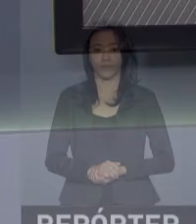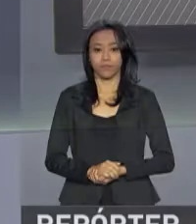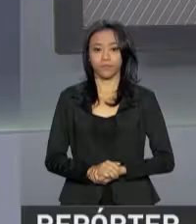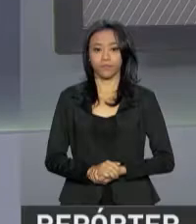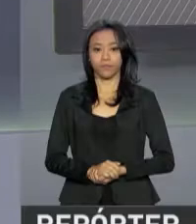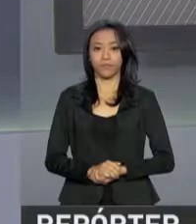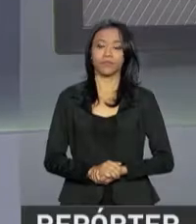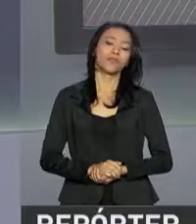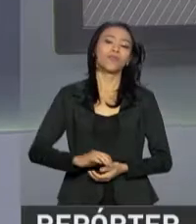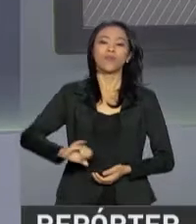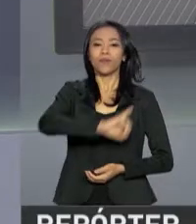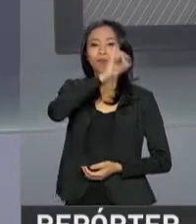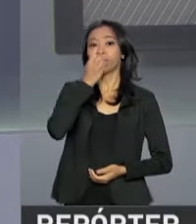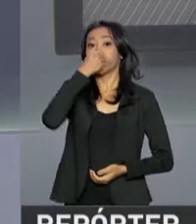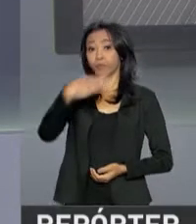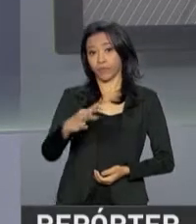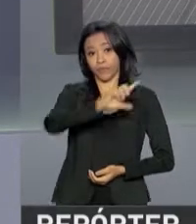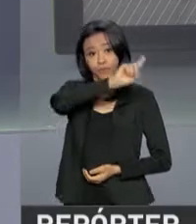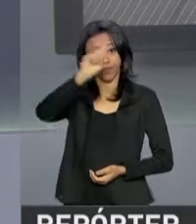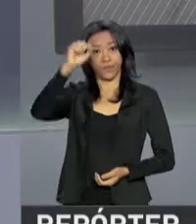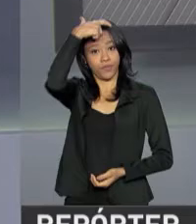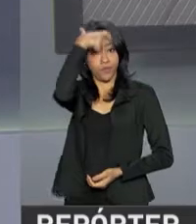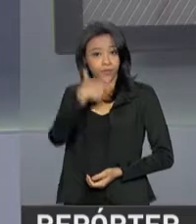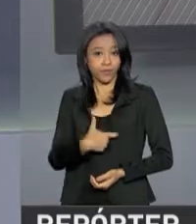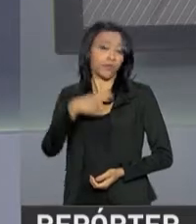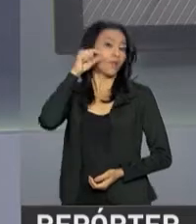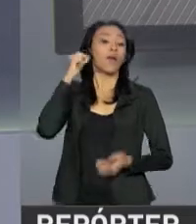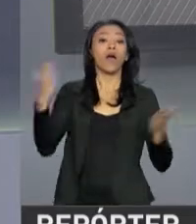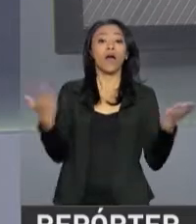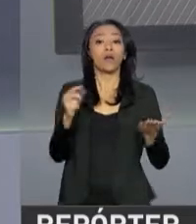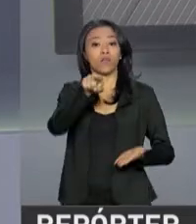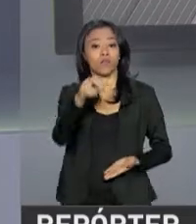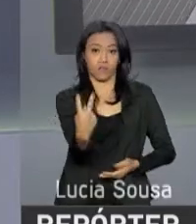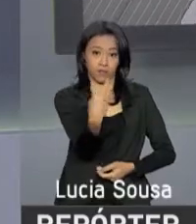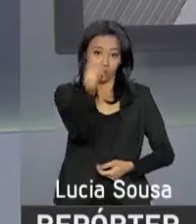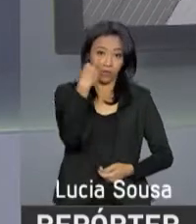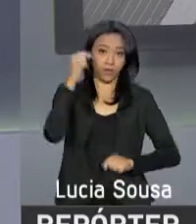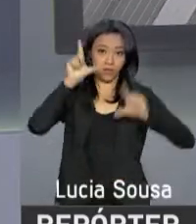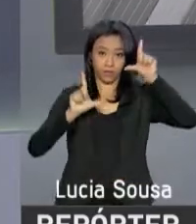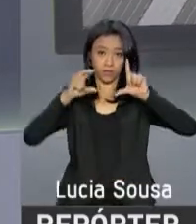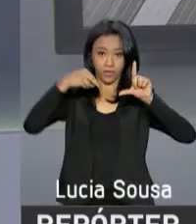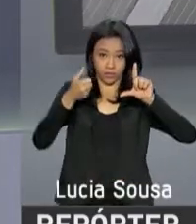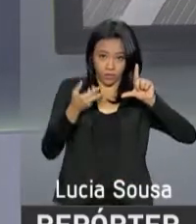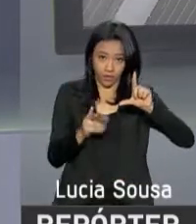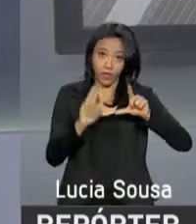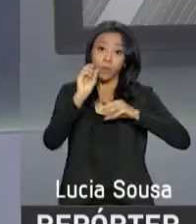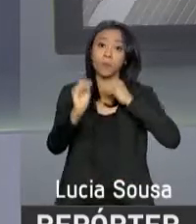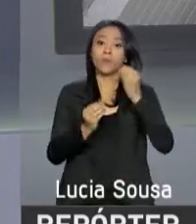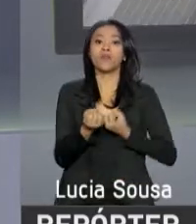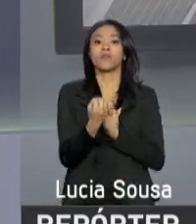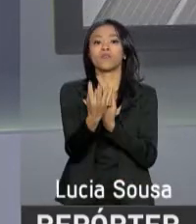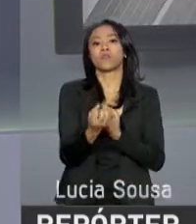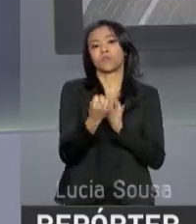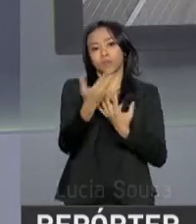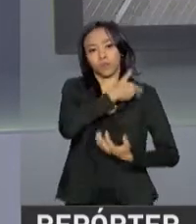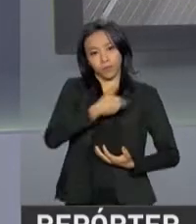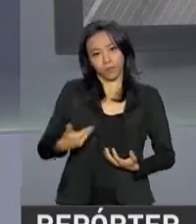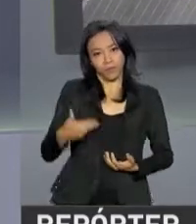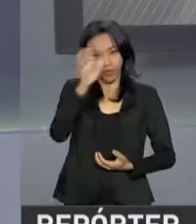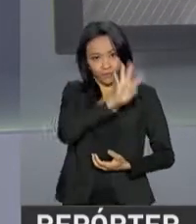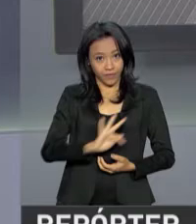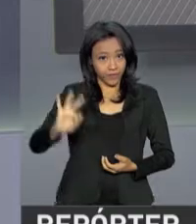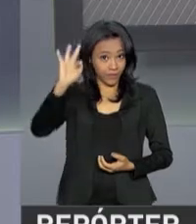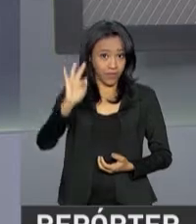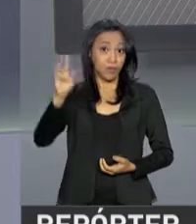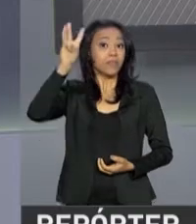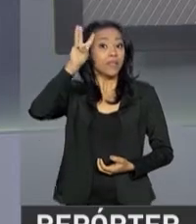olá bom dia são thaíssa dias ea partir de agora você acompanha o repórter nbr com as notícias do governo federal desta terça